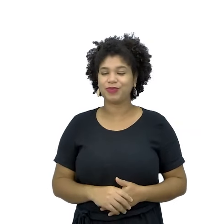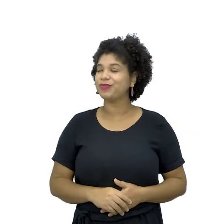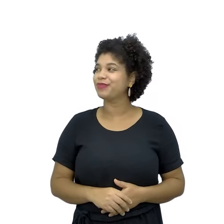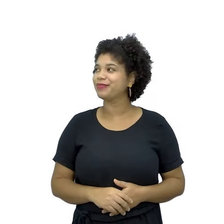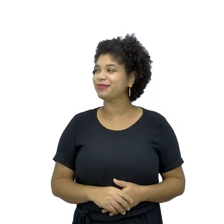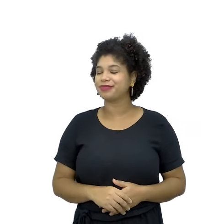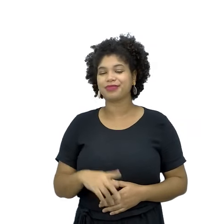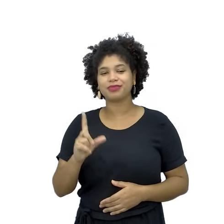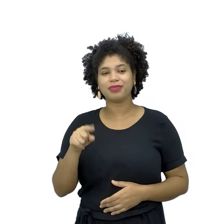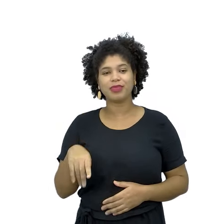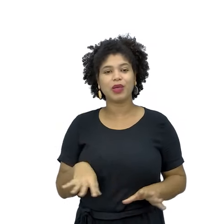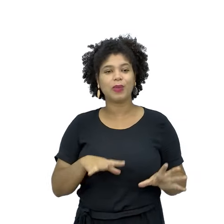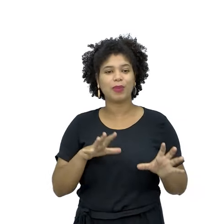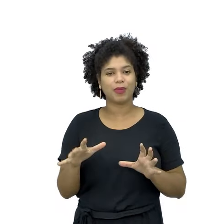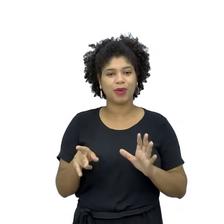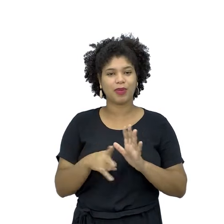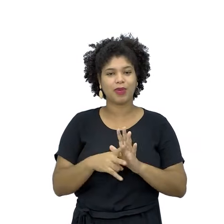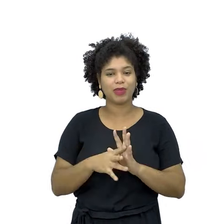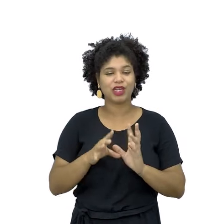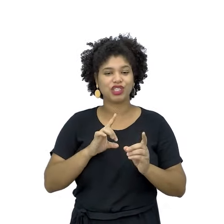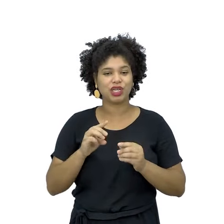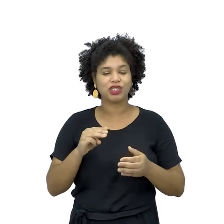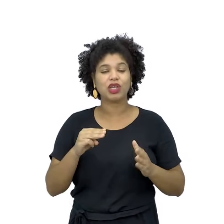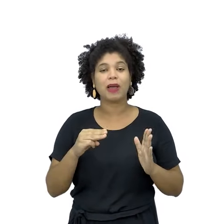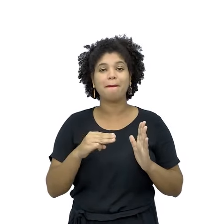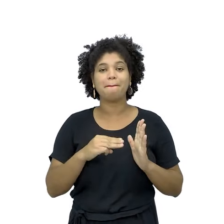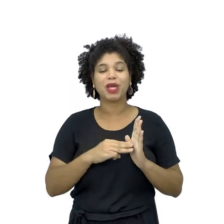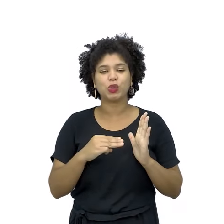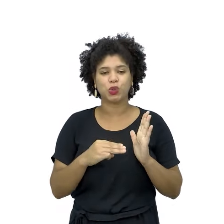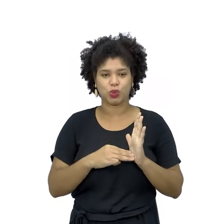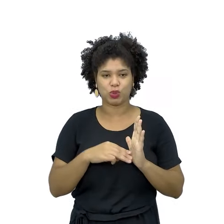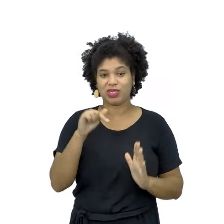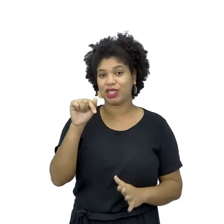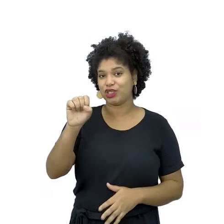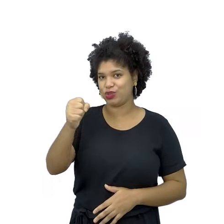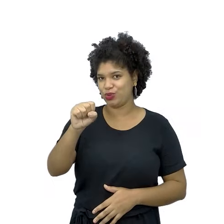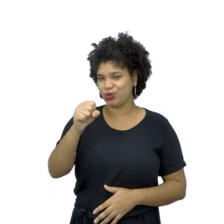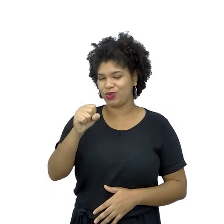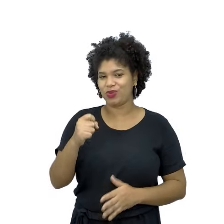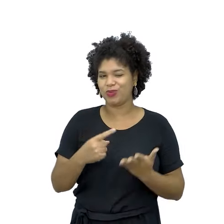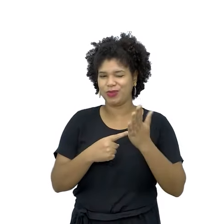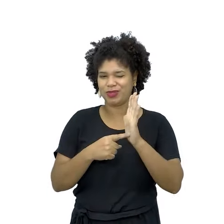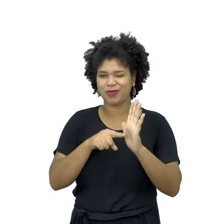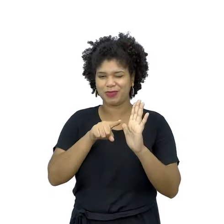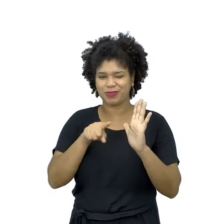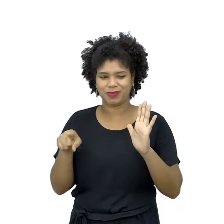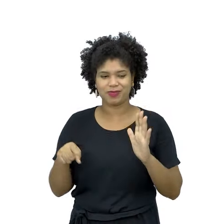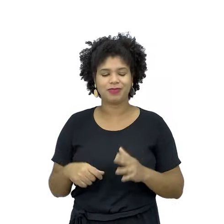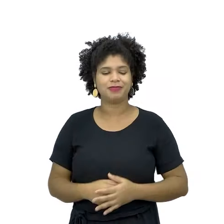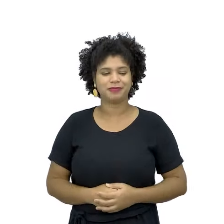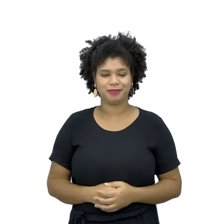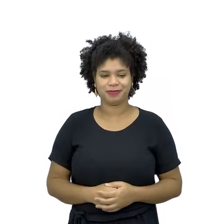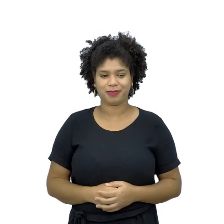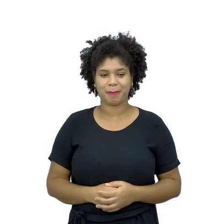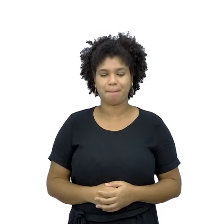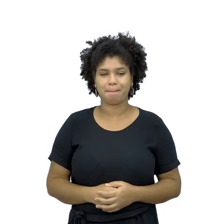esse momento metodológico dessa aula 7 e 8, que a gente